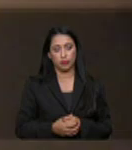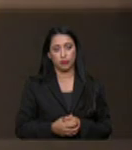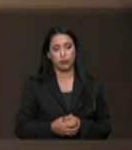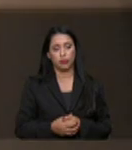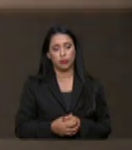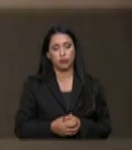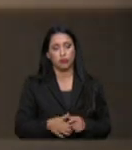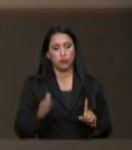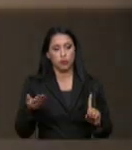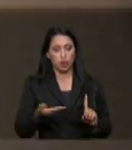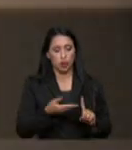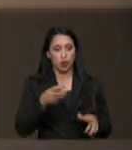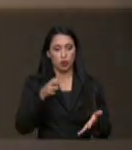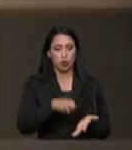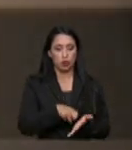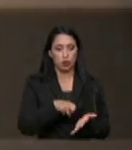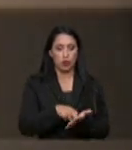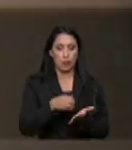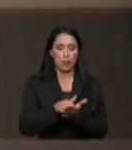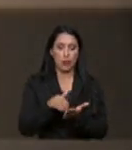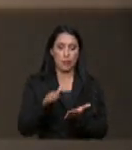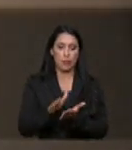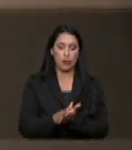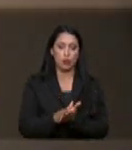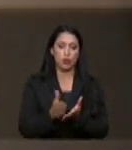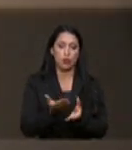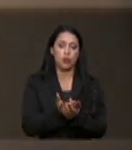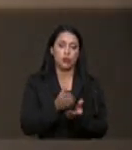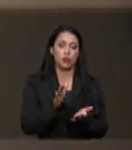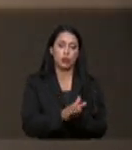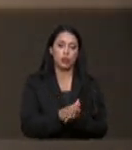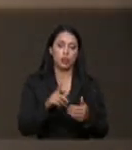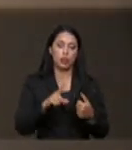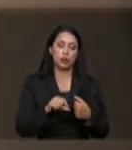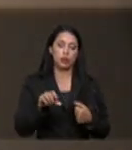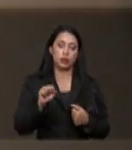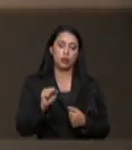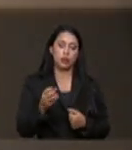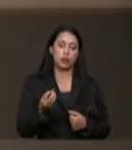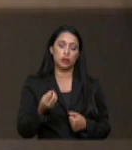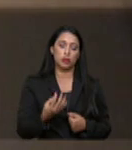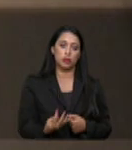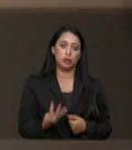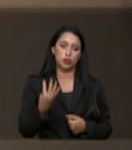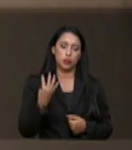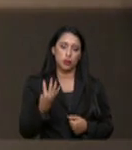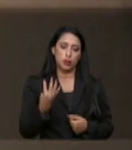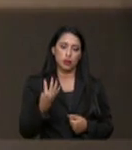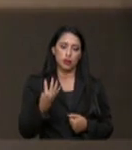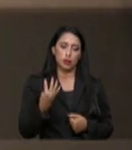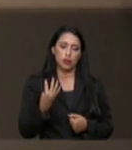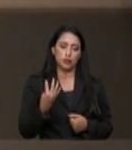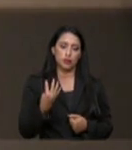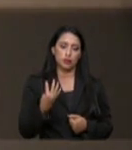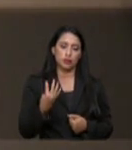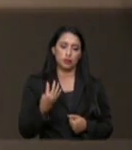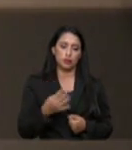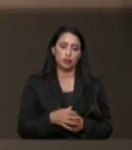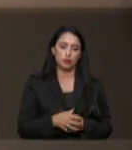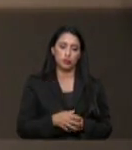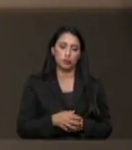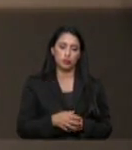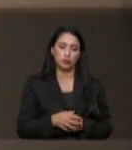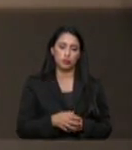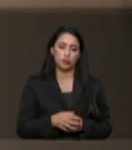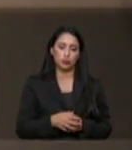condeno o réu ao pagamento das custas processuais nos termos do artigo 804 do Código de Processo e por fim